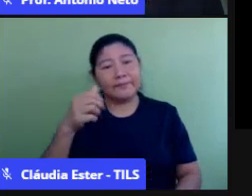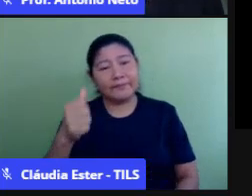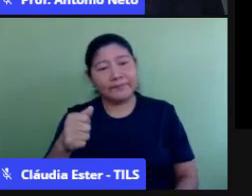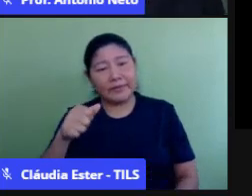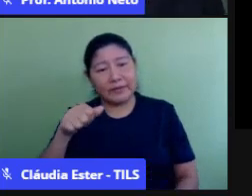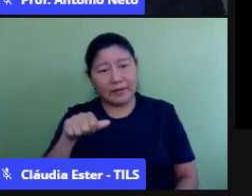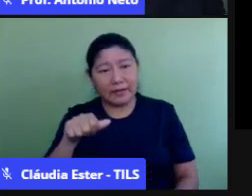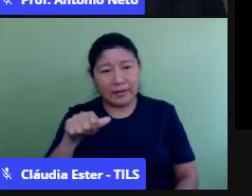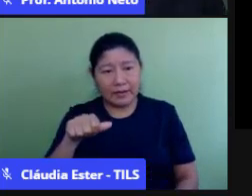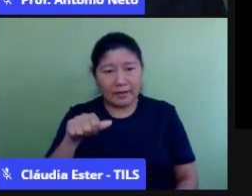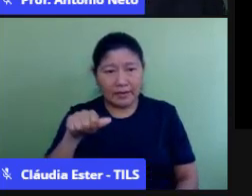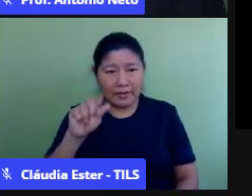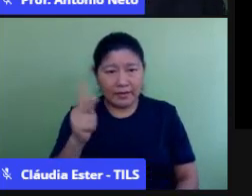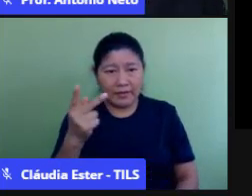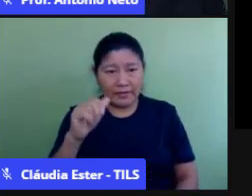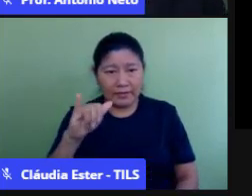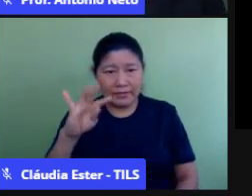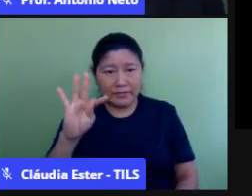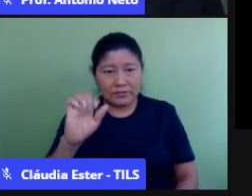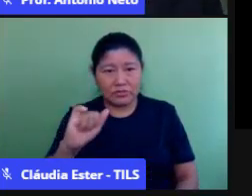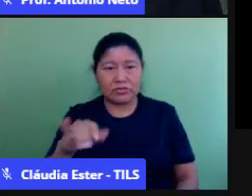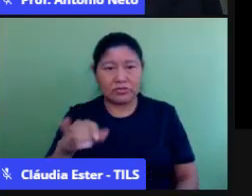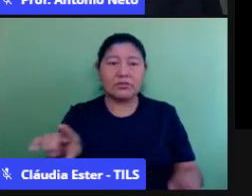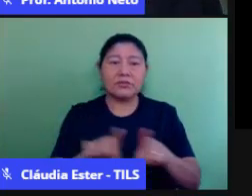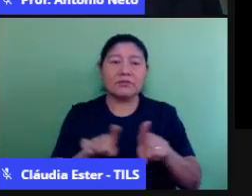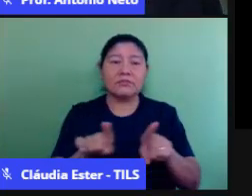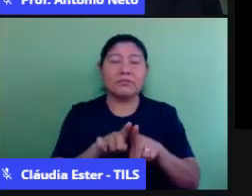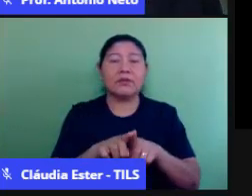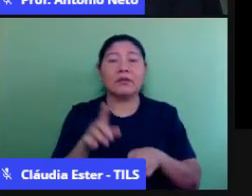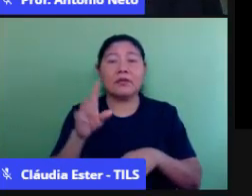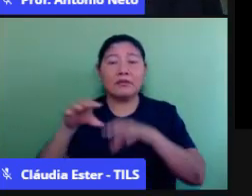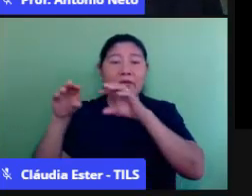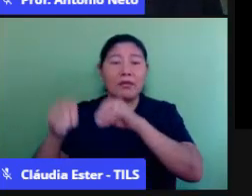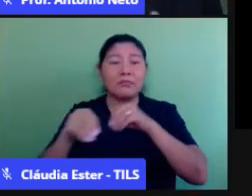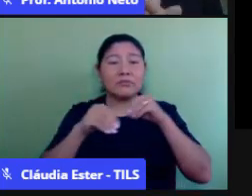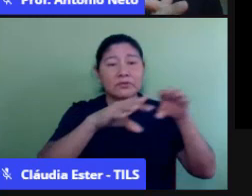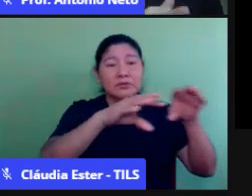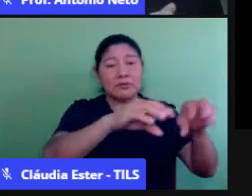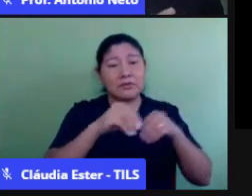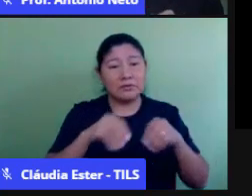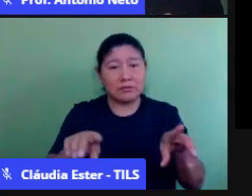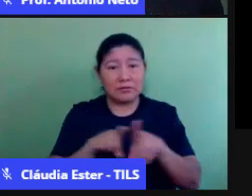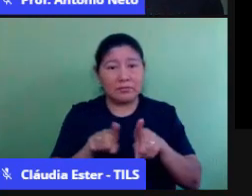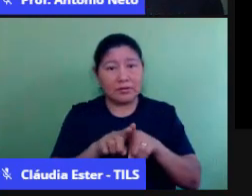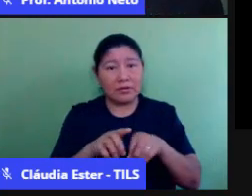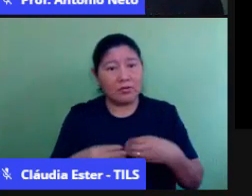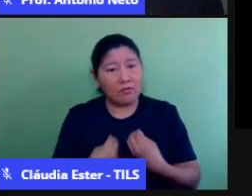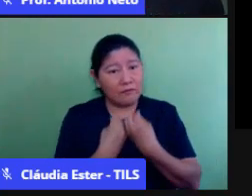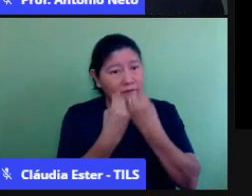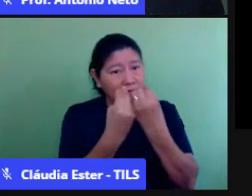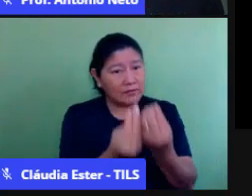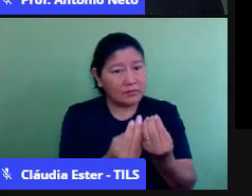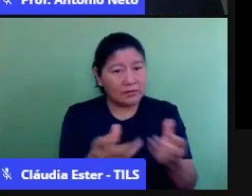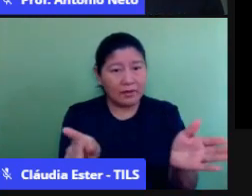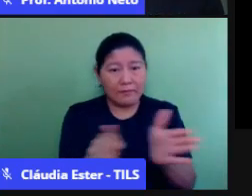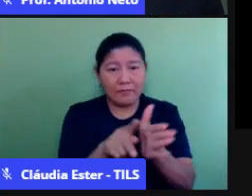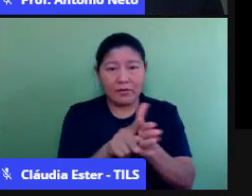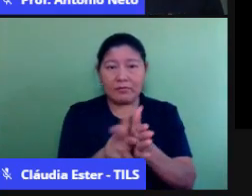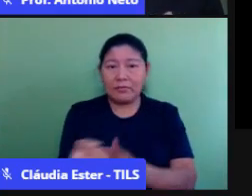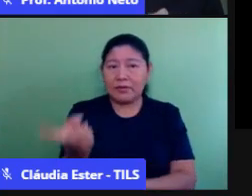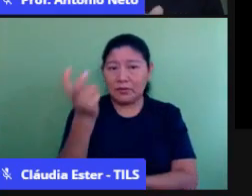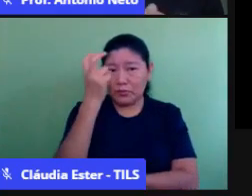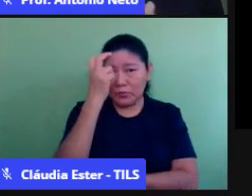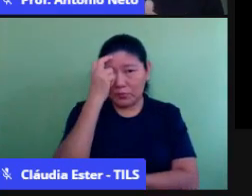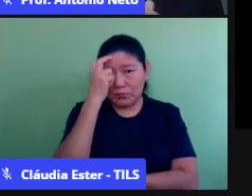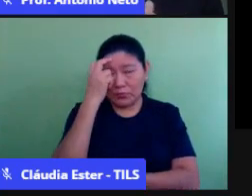uma gastronomia, vem trazendo uma cultura deles aliada à nossa cultura, né?